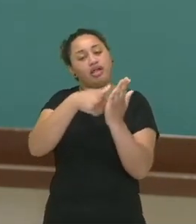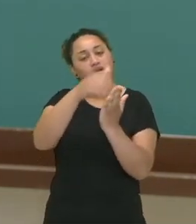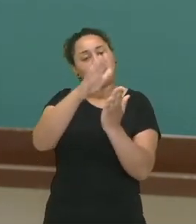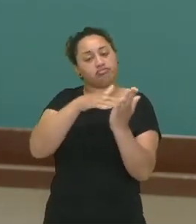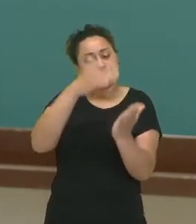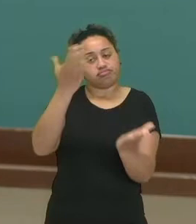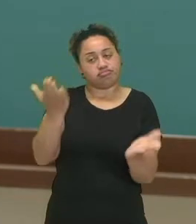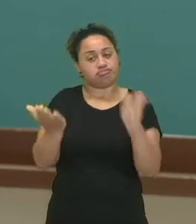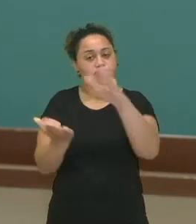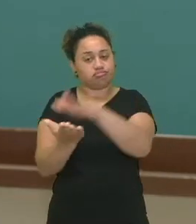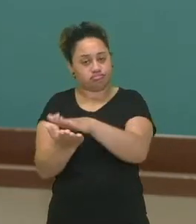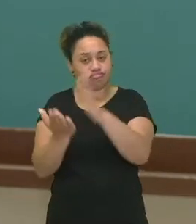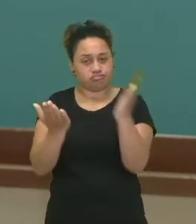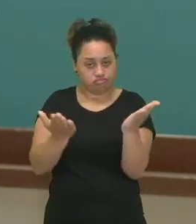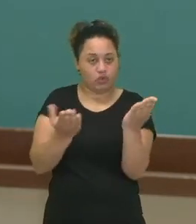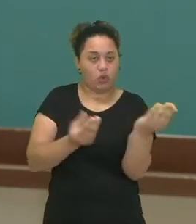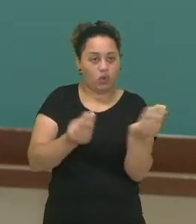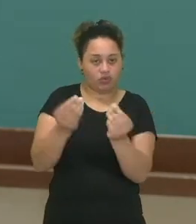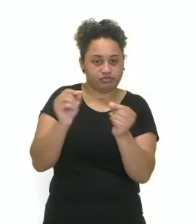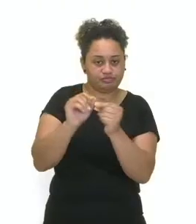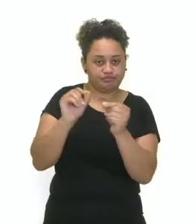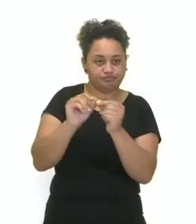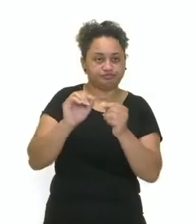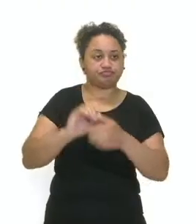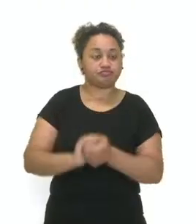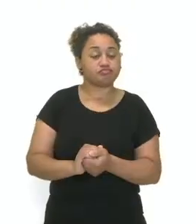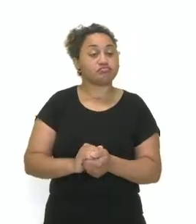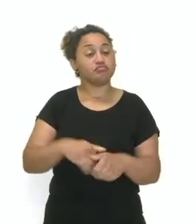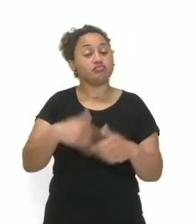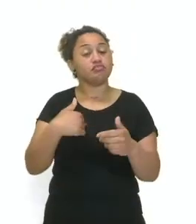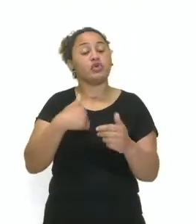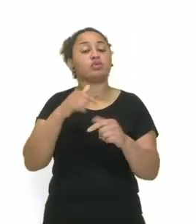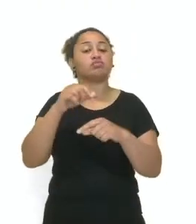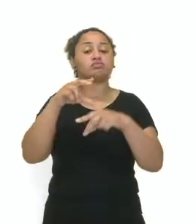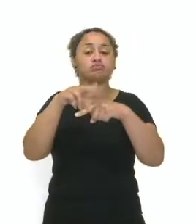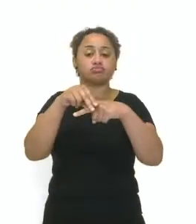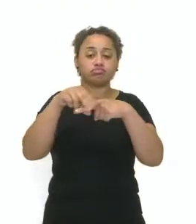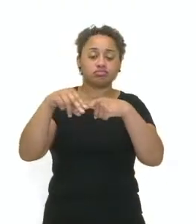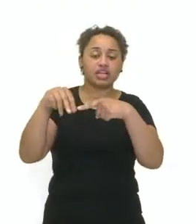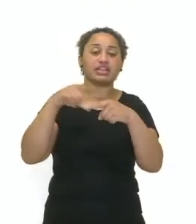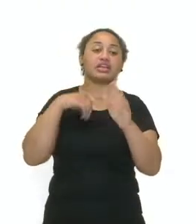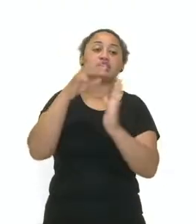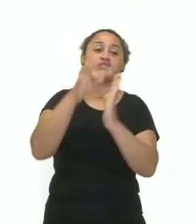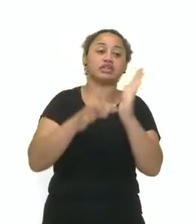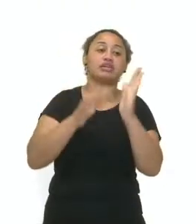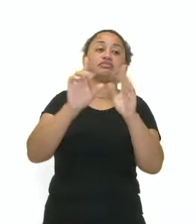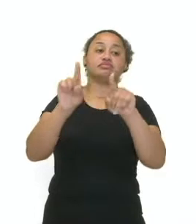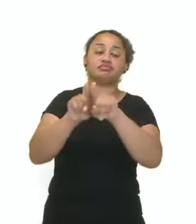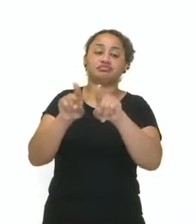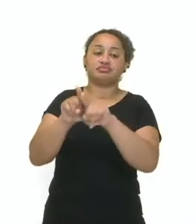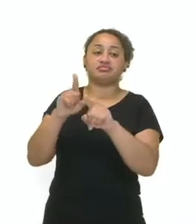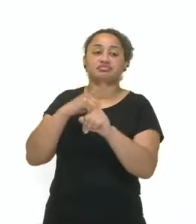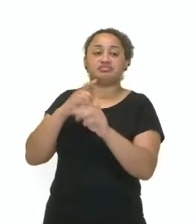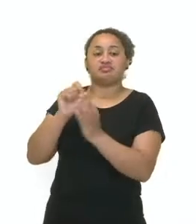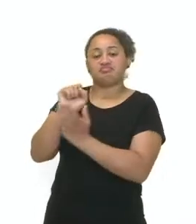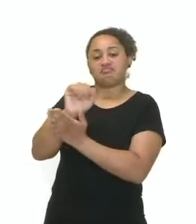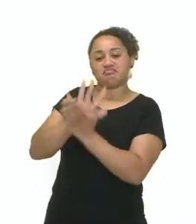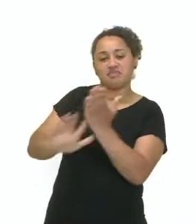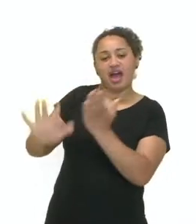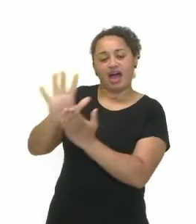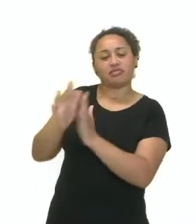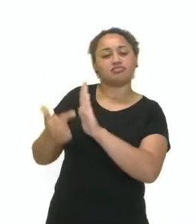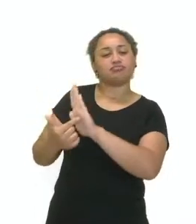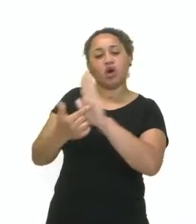papel. Então, os cordéis, além de conterem os textos literários, também são compostos por ilustrações